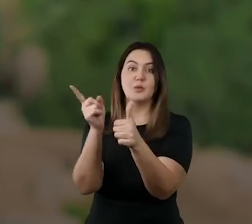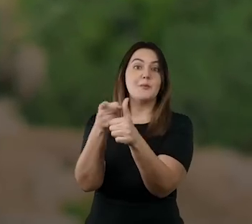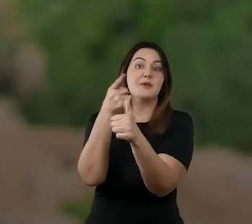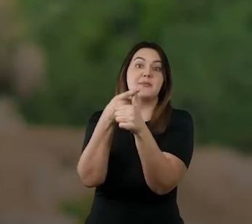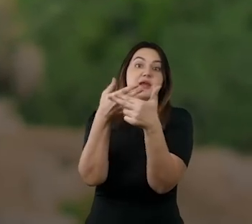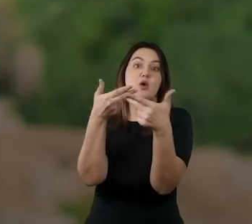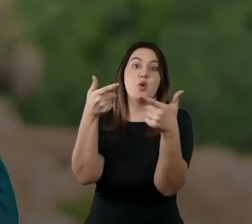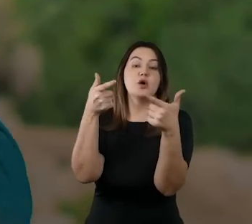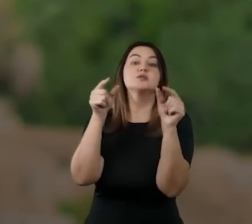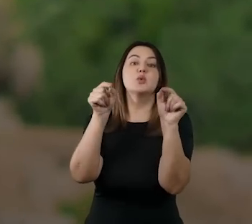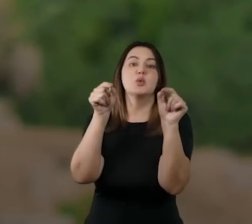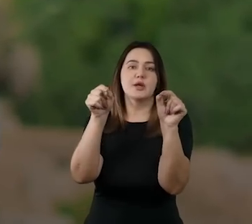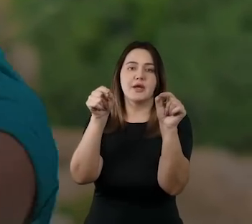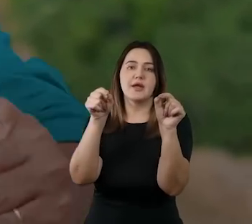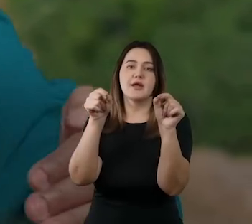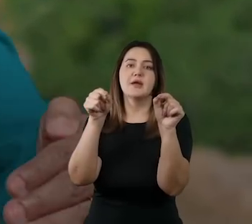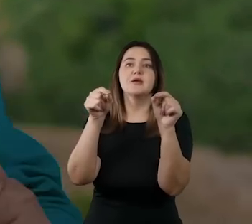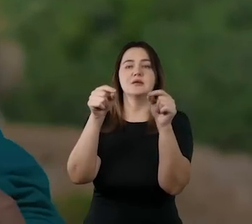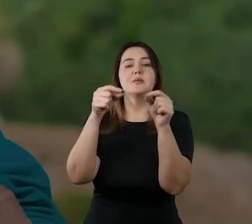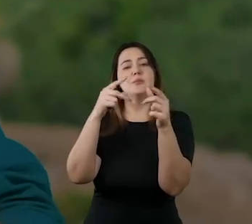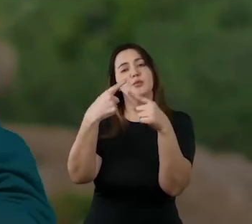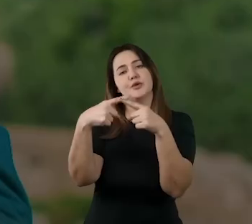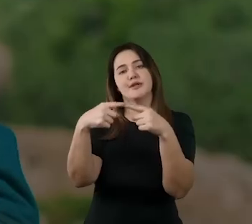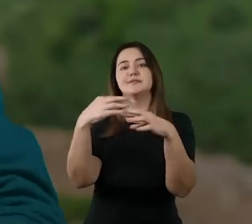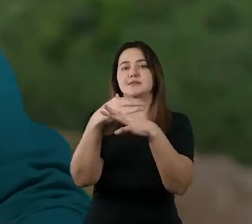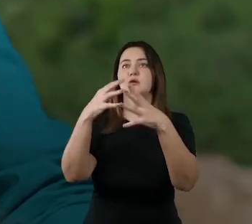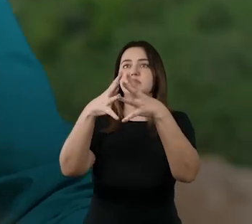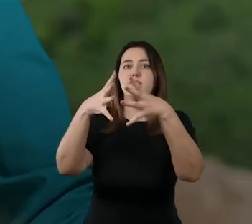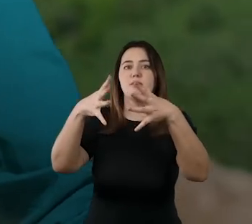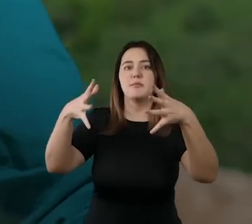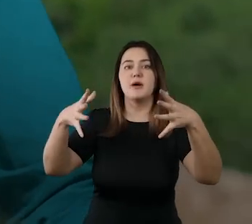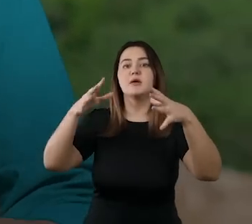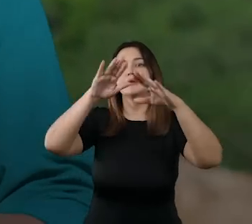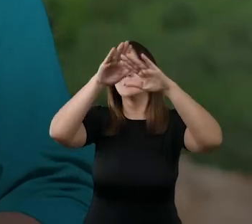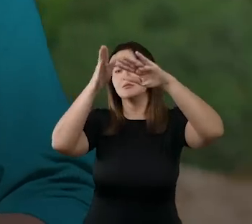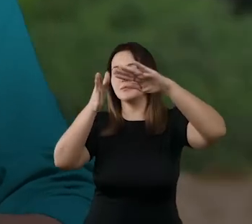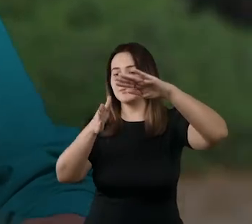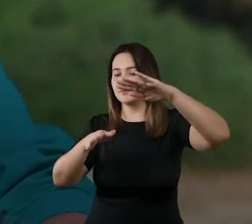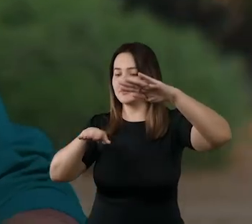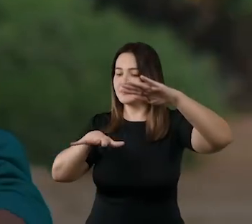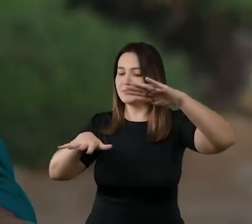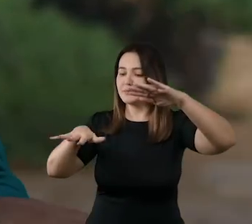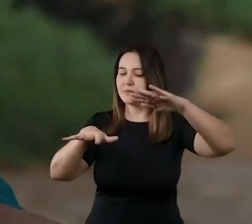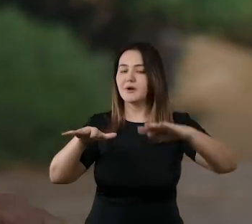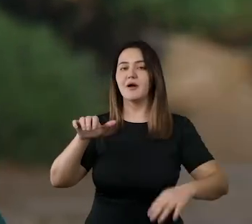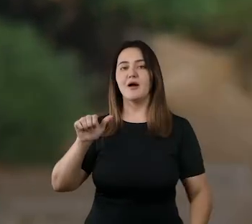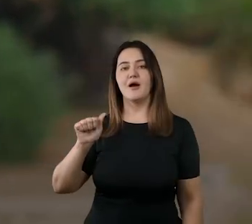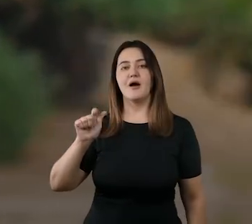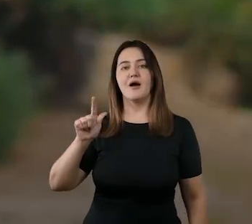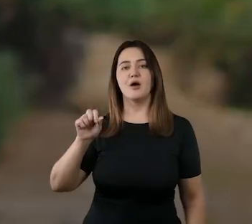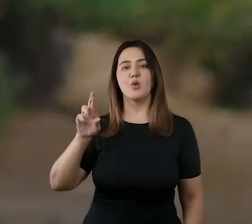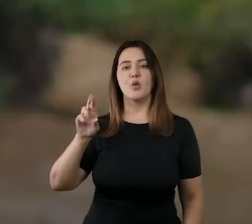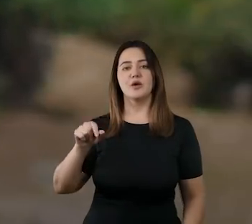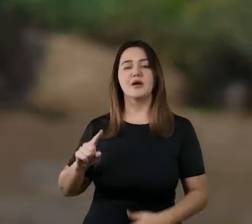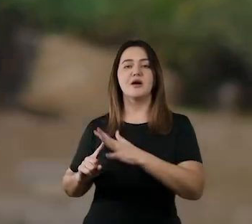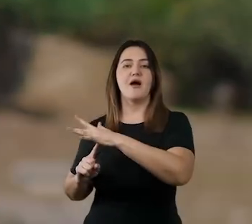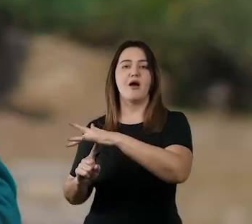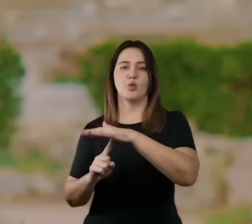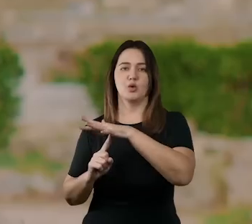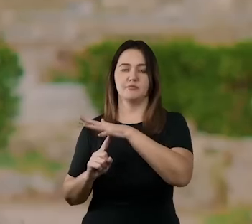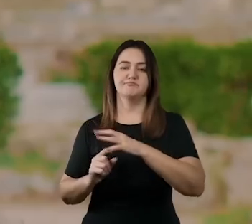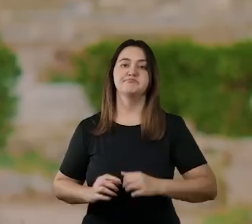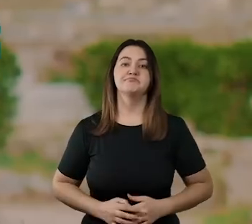era construída no crescimento da cidade grega era a ágora, que ficava ao pé dessa colina. E é isso que nós temos